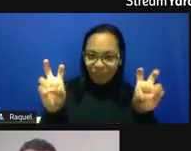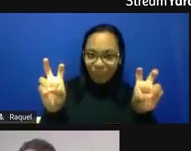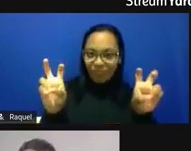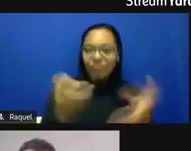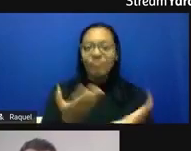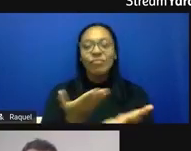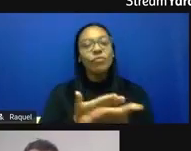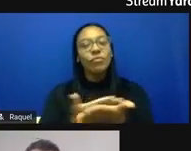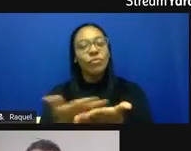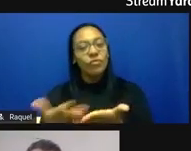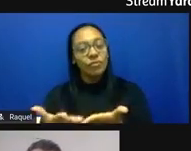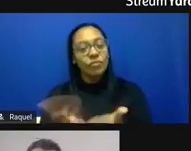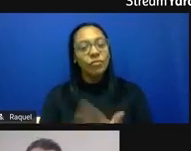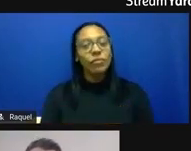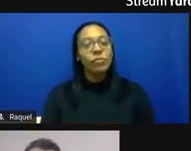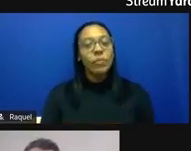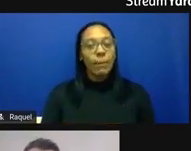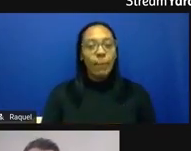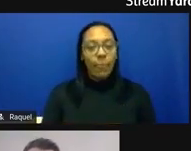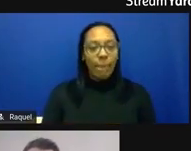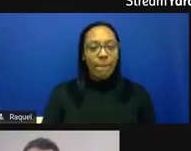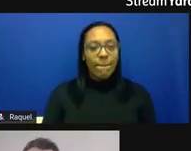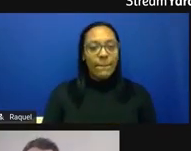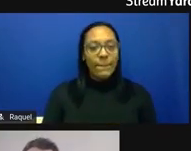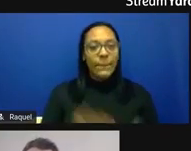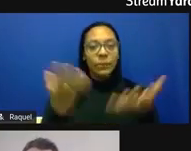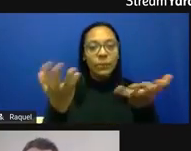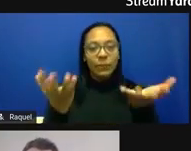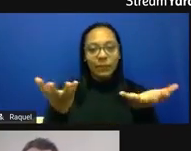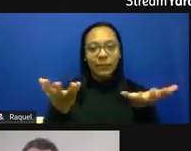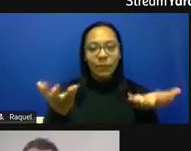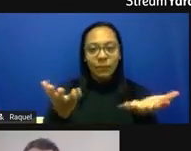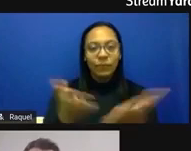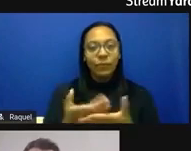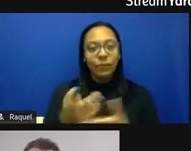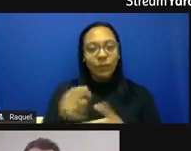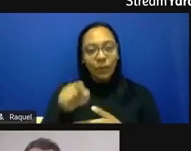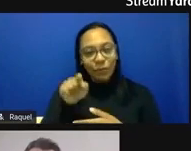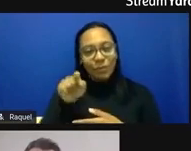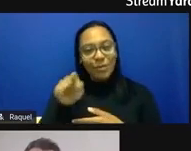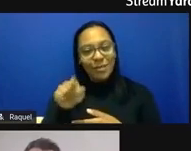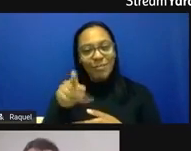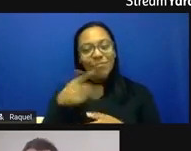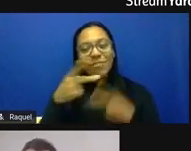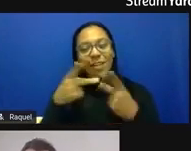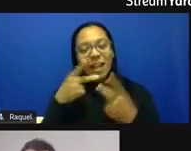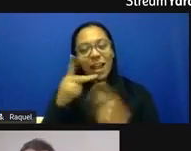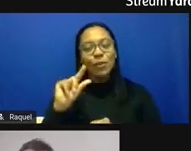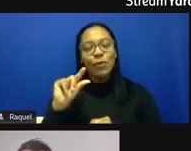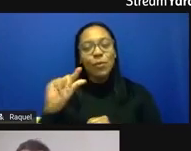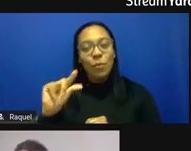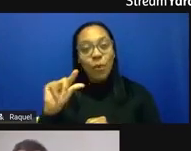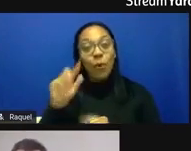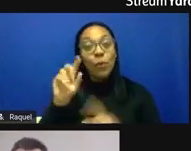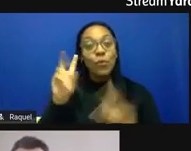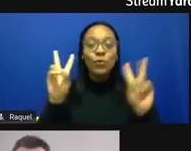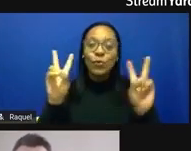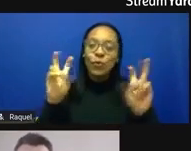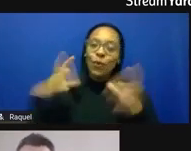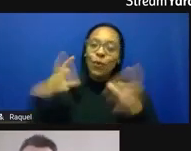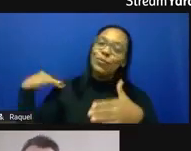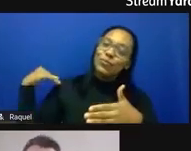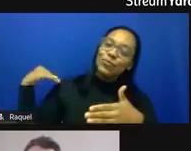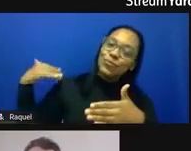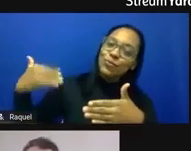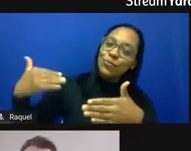começar, eu gostaria que você falasse então um pouquinho sobre essa sua trajetória, enfim.